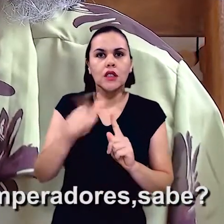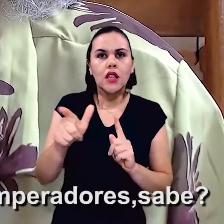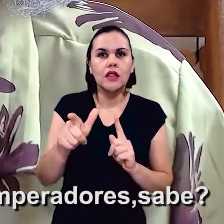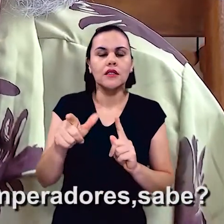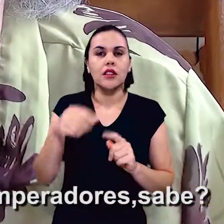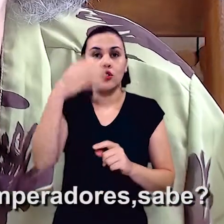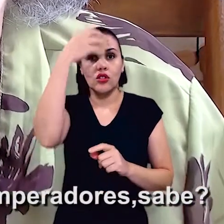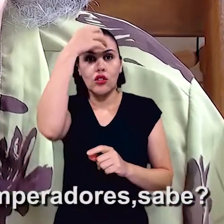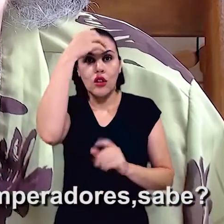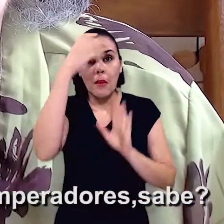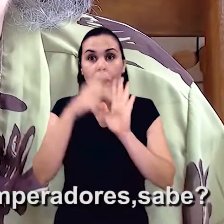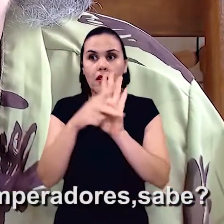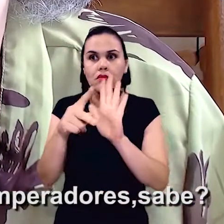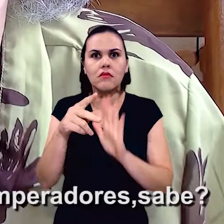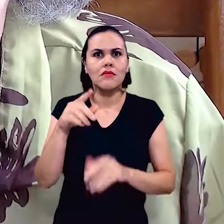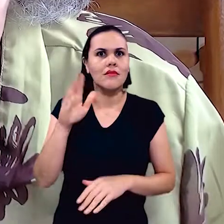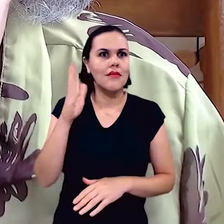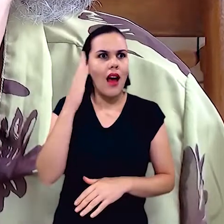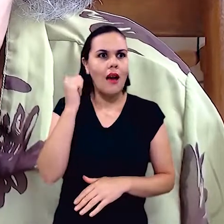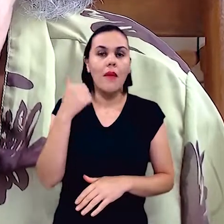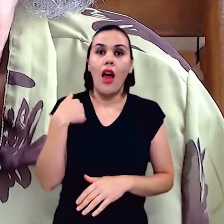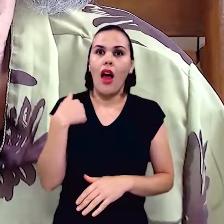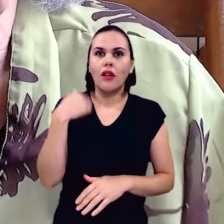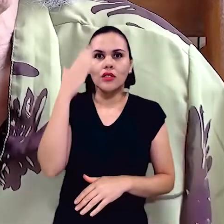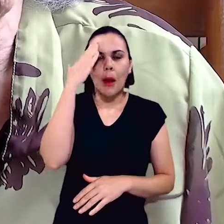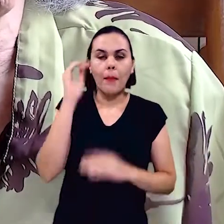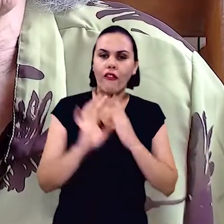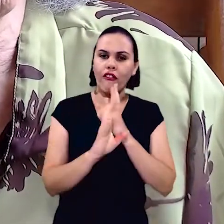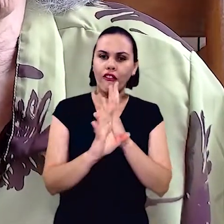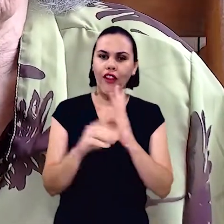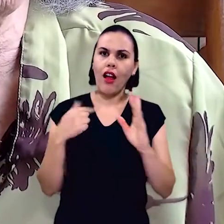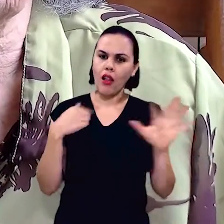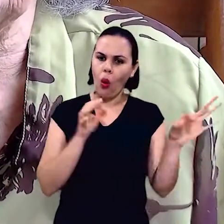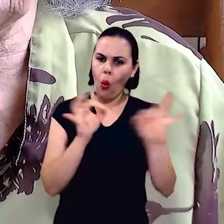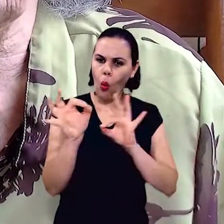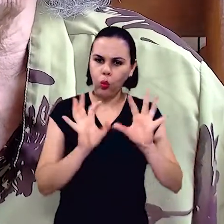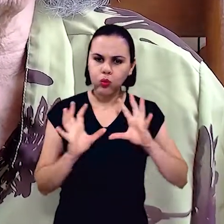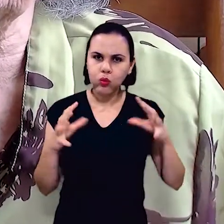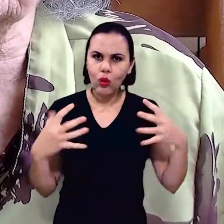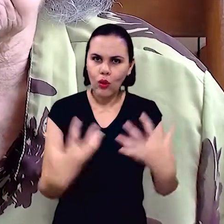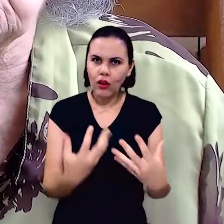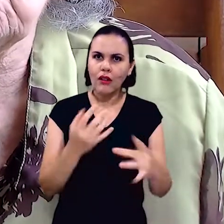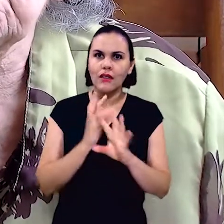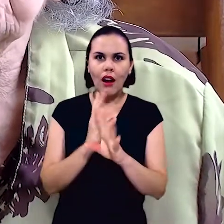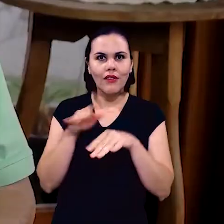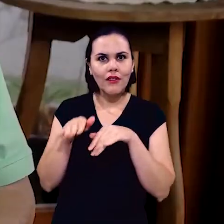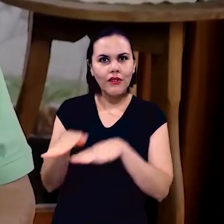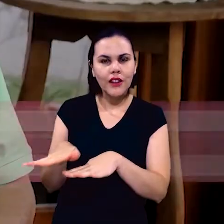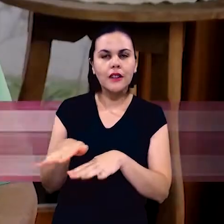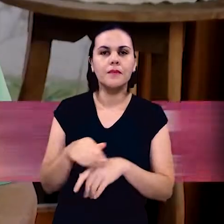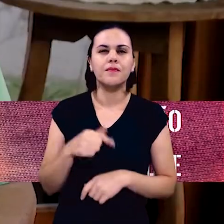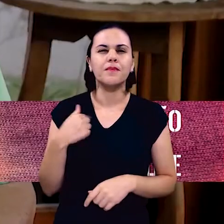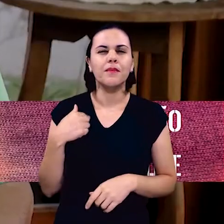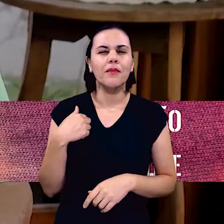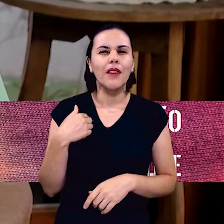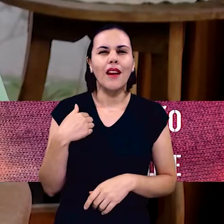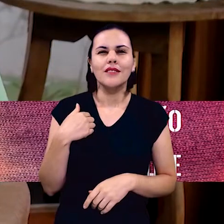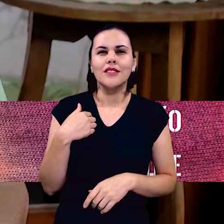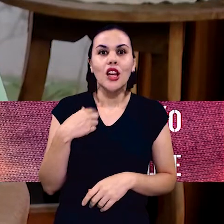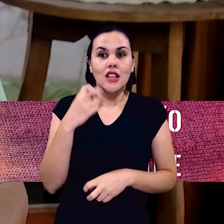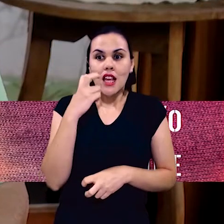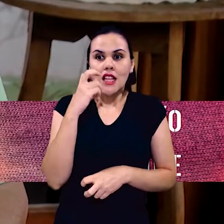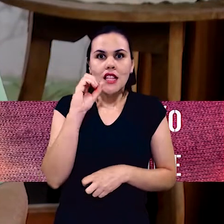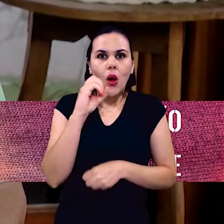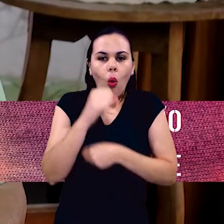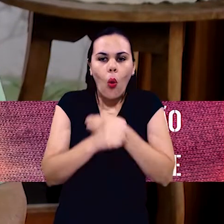para os imperadores, sabe? A fila, eu que formava a fila para a procissão. Nos 50 anos eu